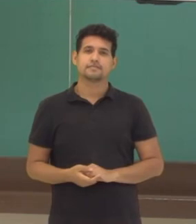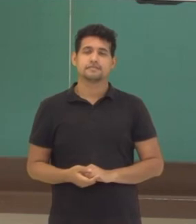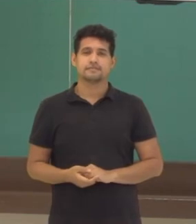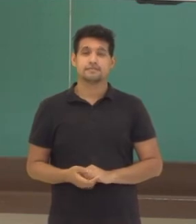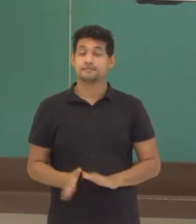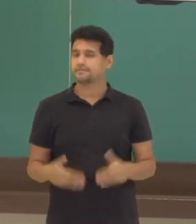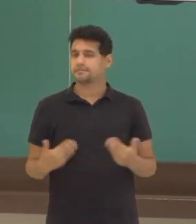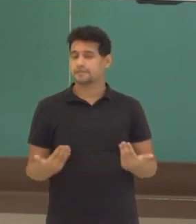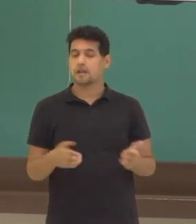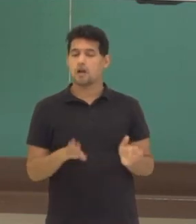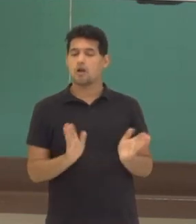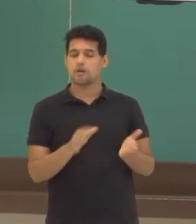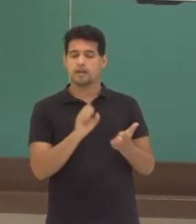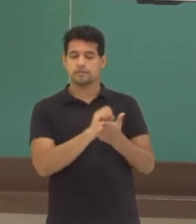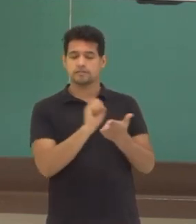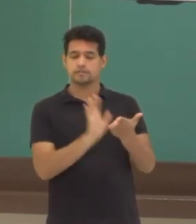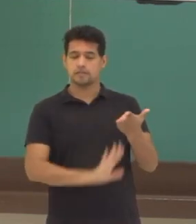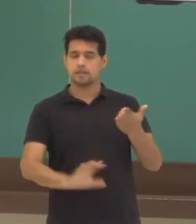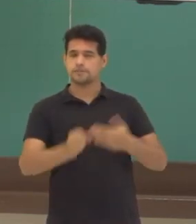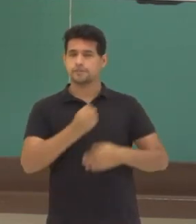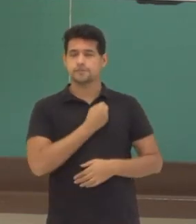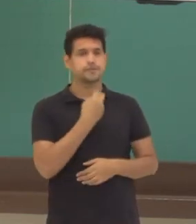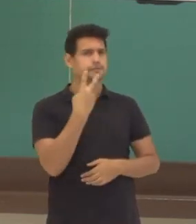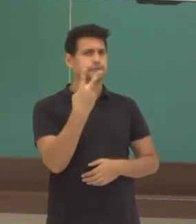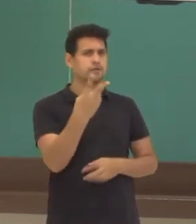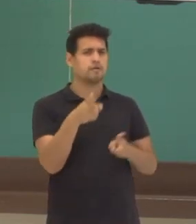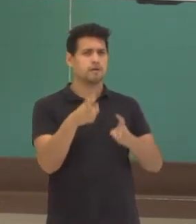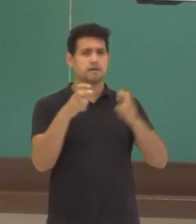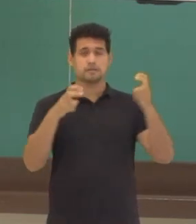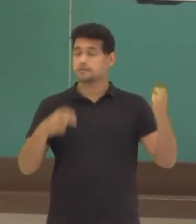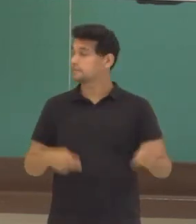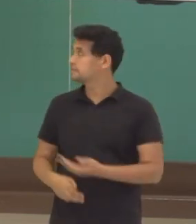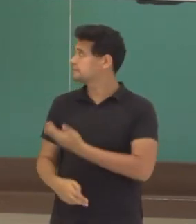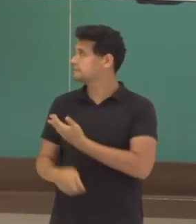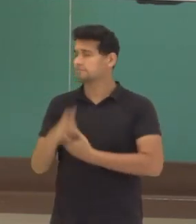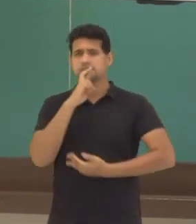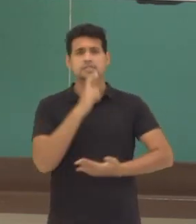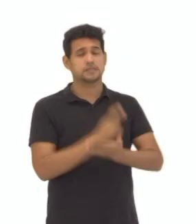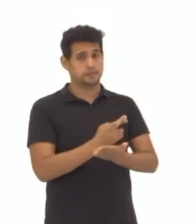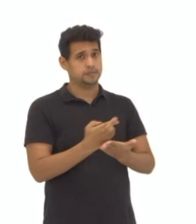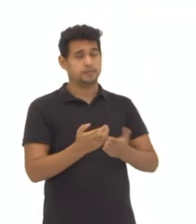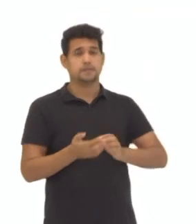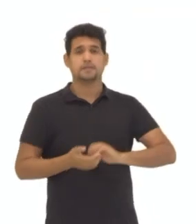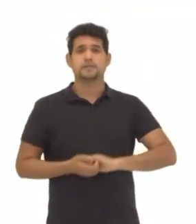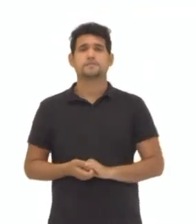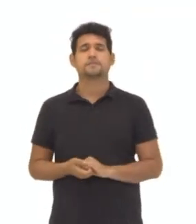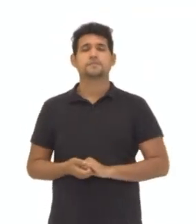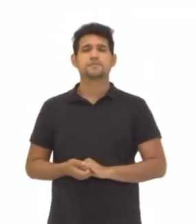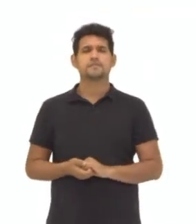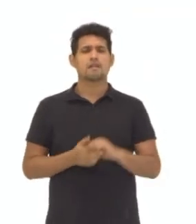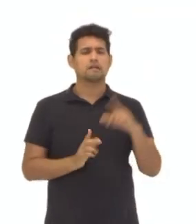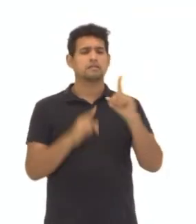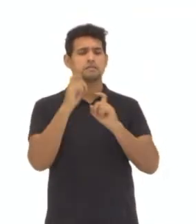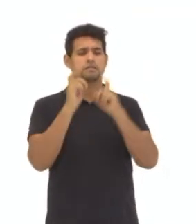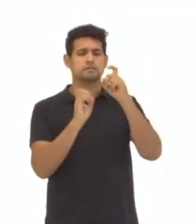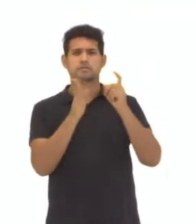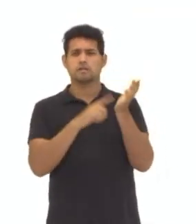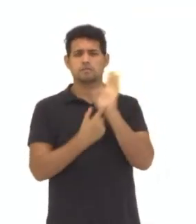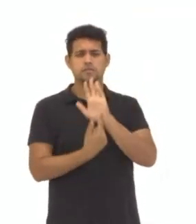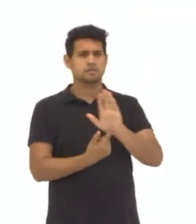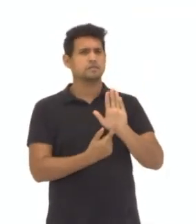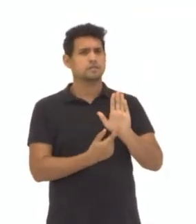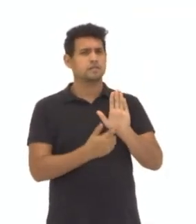Bom, chegamos à atividade de número 2. Observe aqui o trecho e responda o seguinte para mim. A expressão destacada aqui,